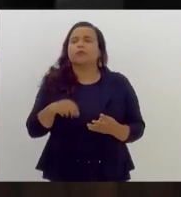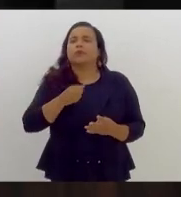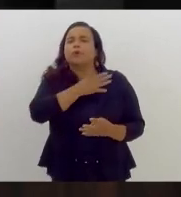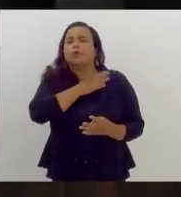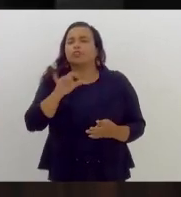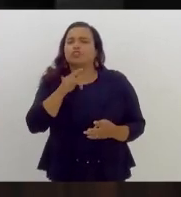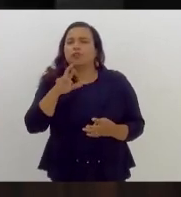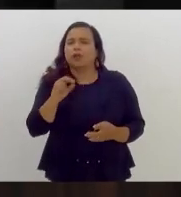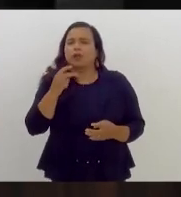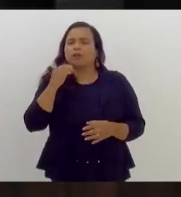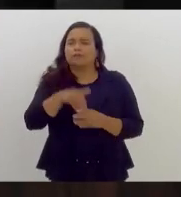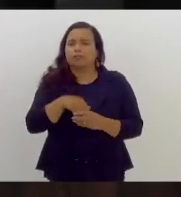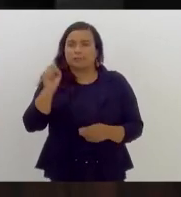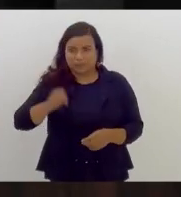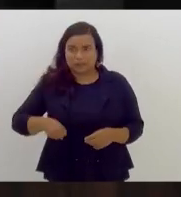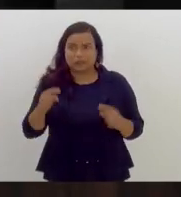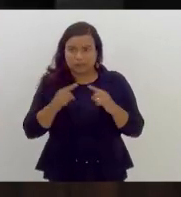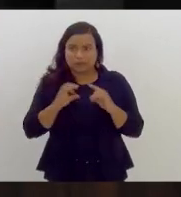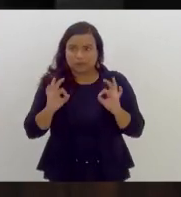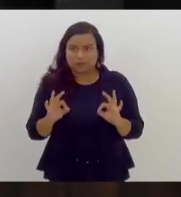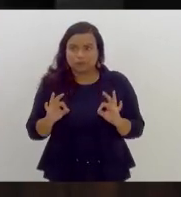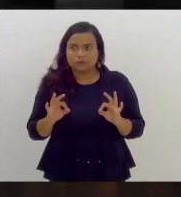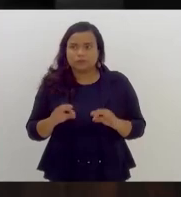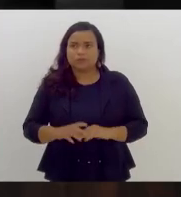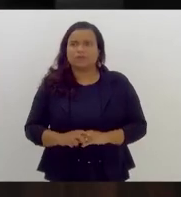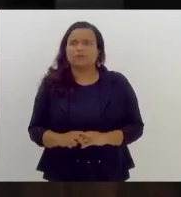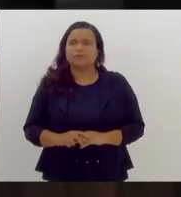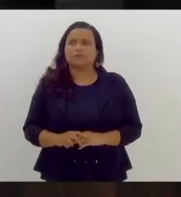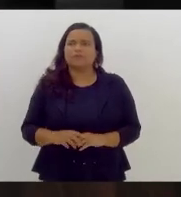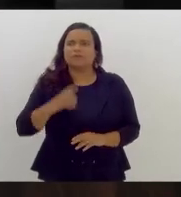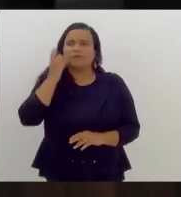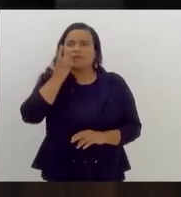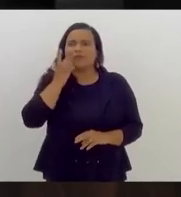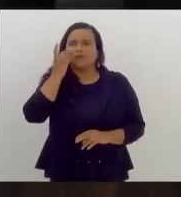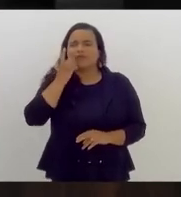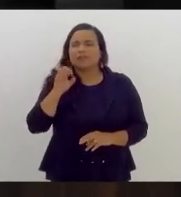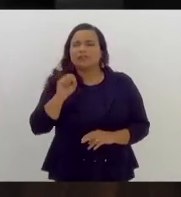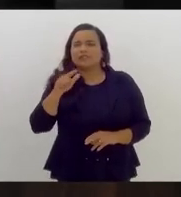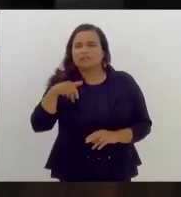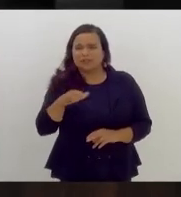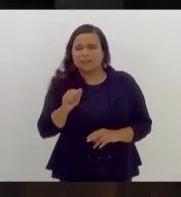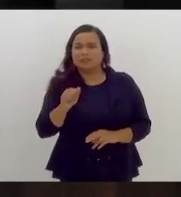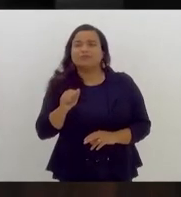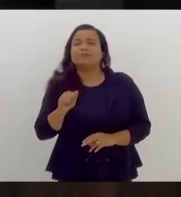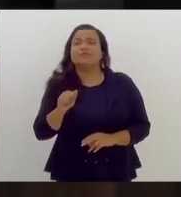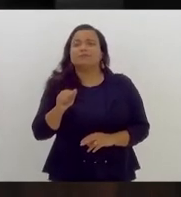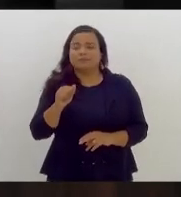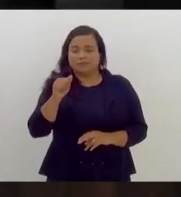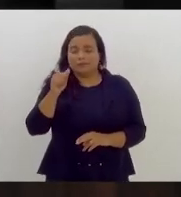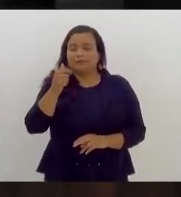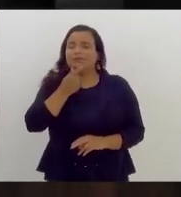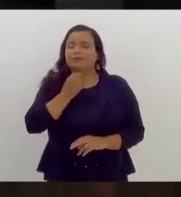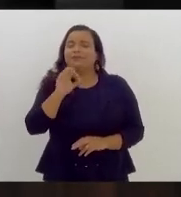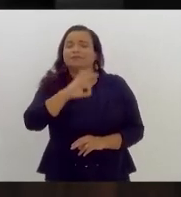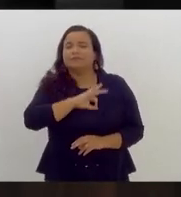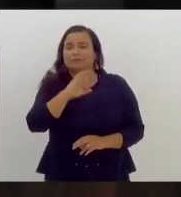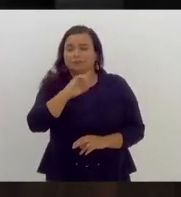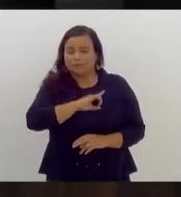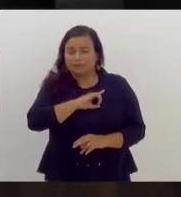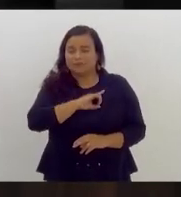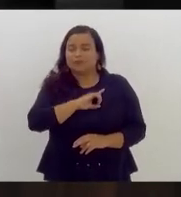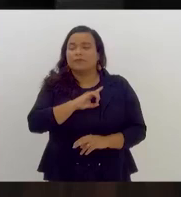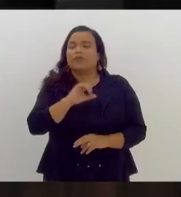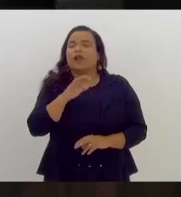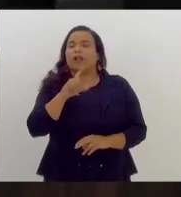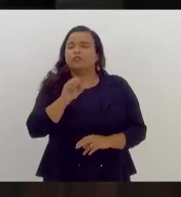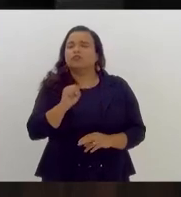Jairo votou sim, é isso mesmo? Deputado Coronel Salema, deputado Delegado Carlos Augusto, deputada Enfermeira